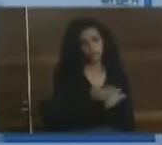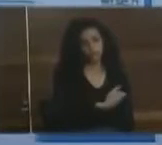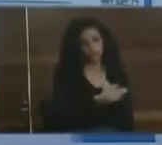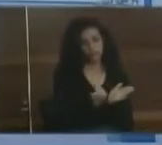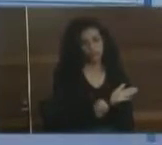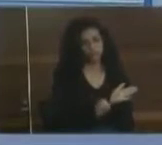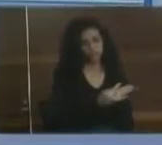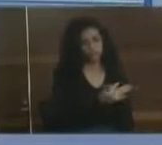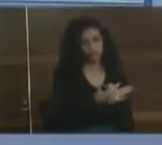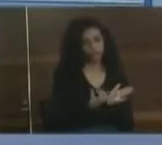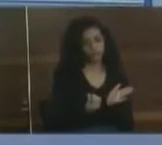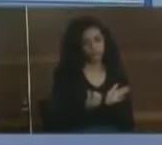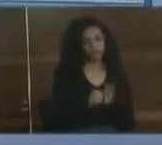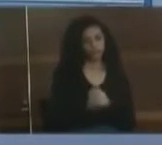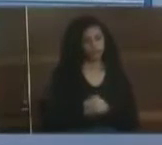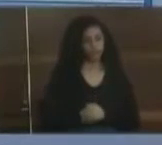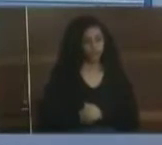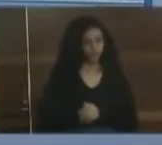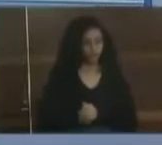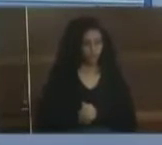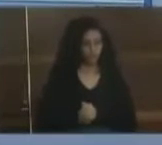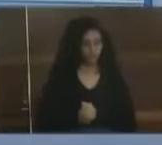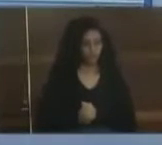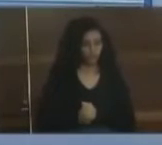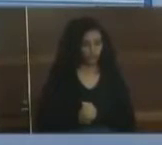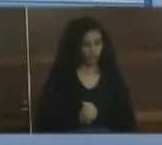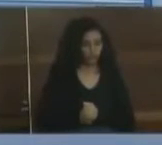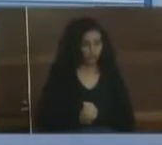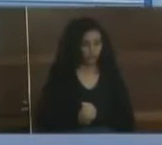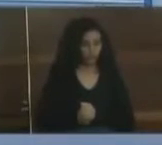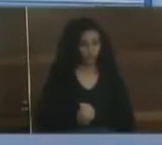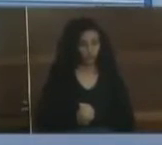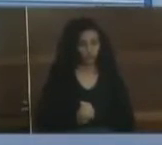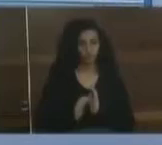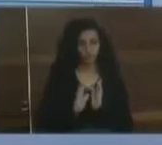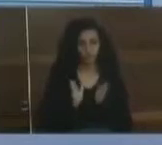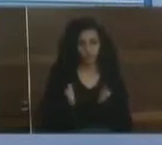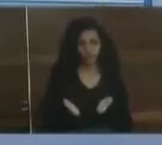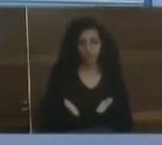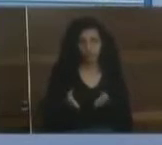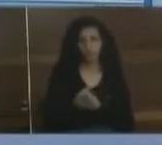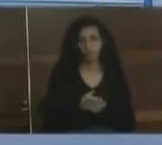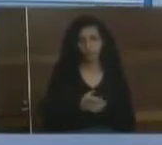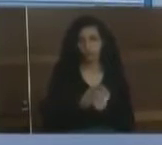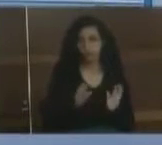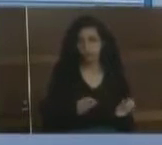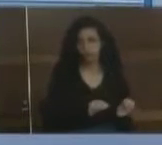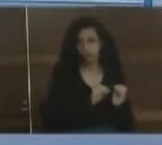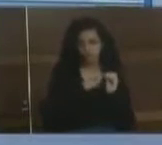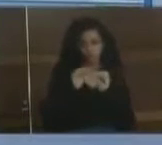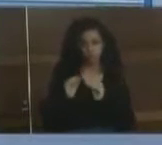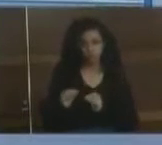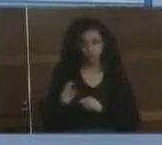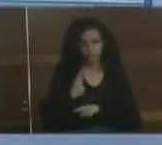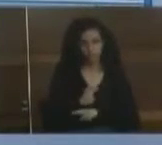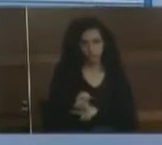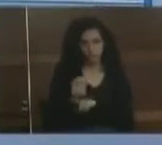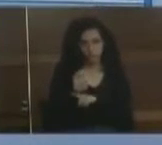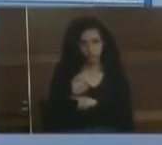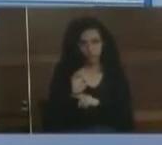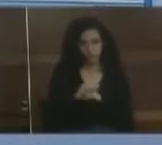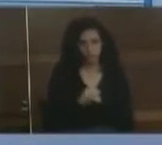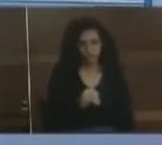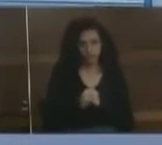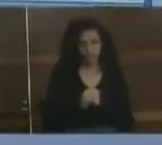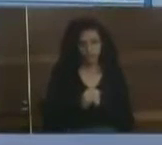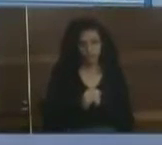16 por favor se abrindo para vocês aí também a transferência do estado agora